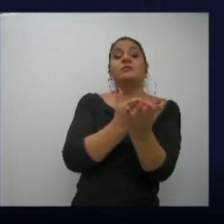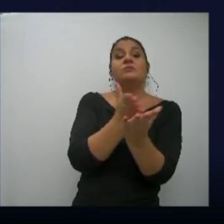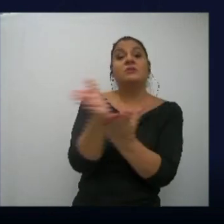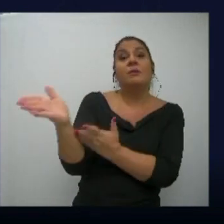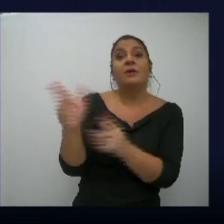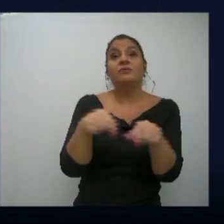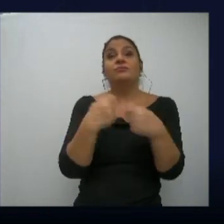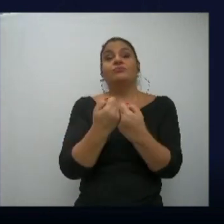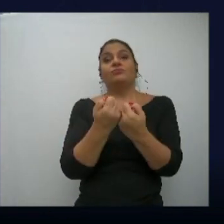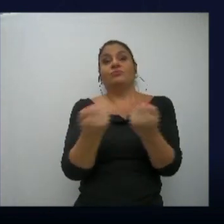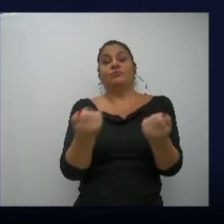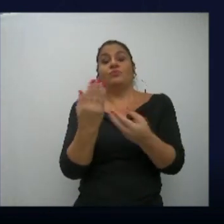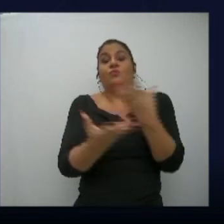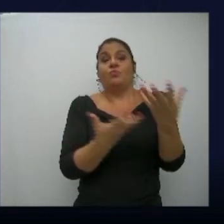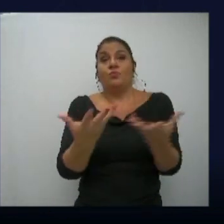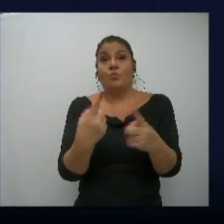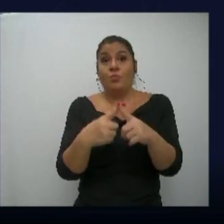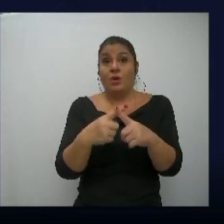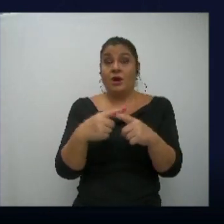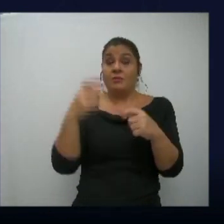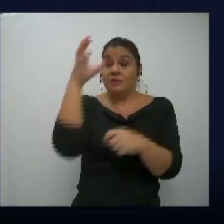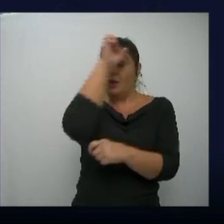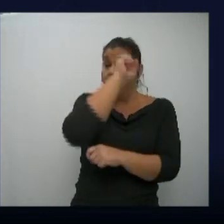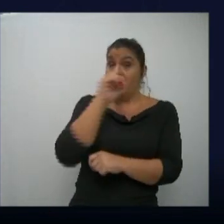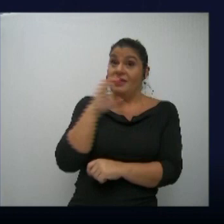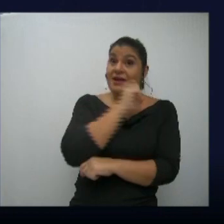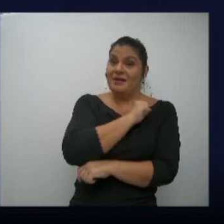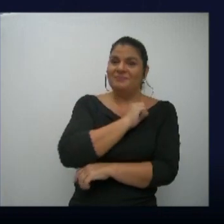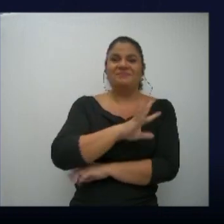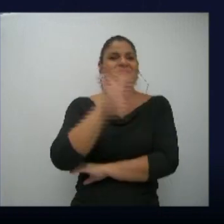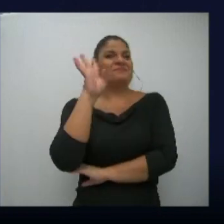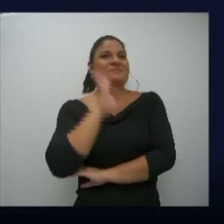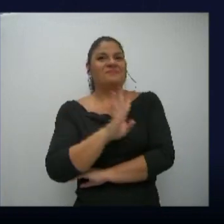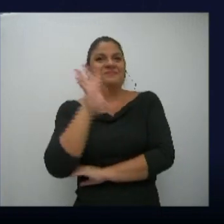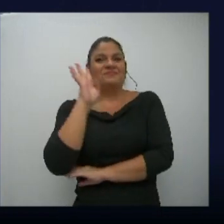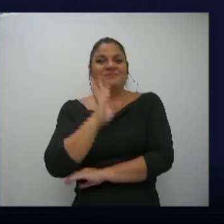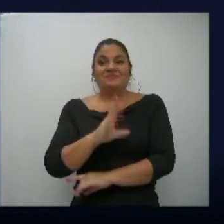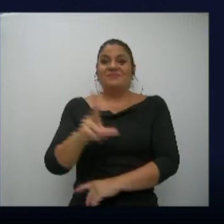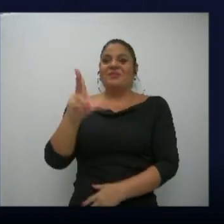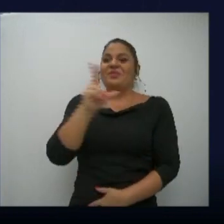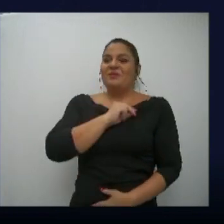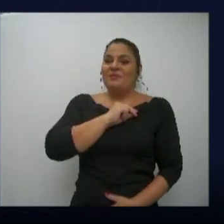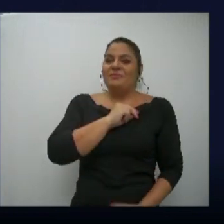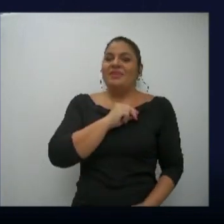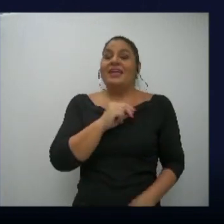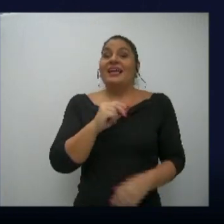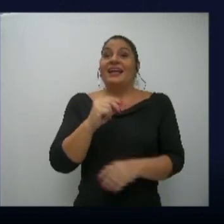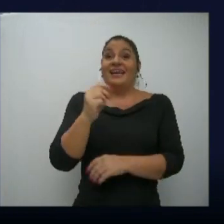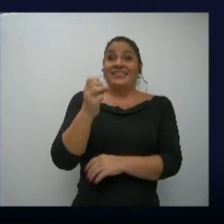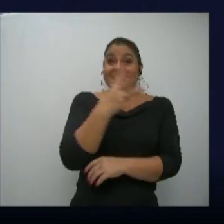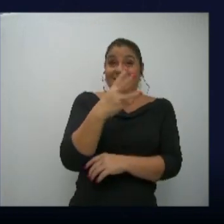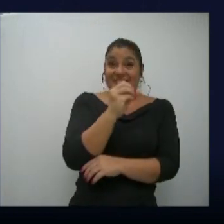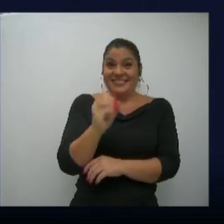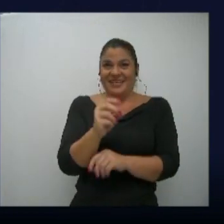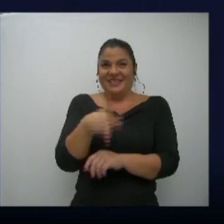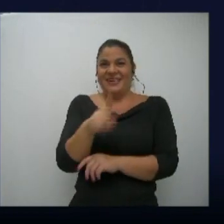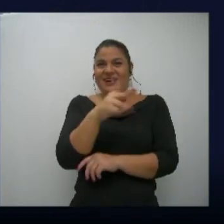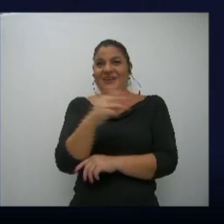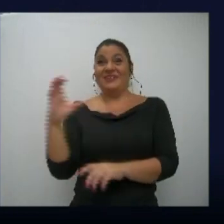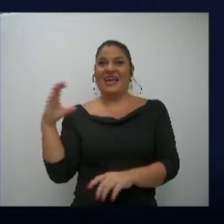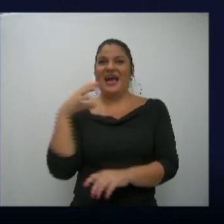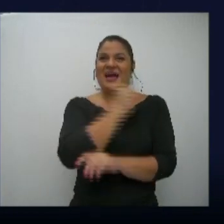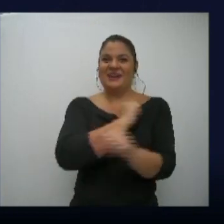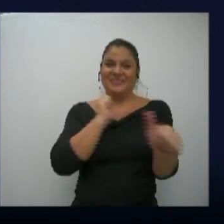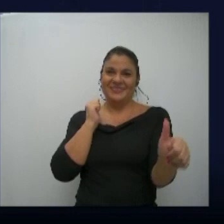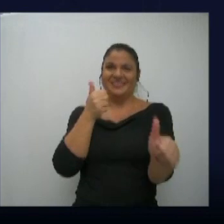também vai ser esgoto daqui a pouco tenho que aprender a dar ligar o Guilherme ele passou 343 300 km por hora na